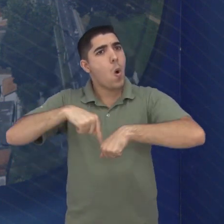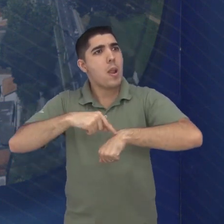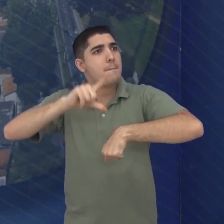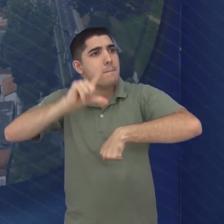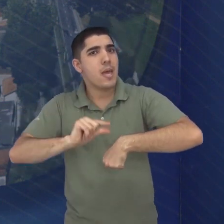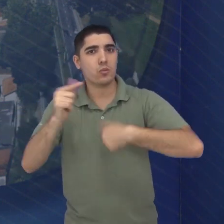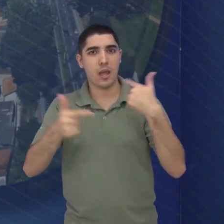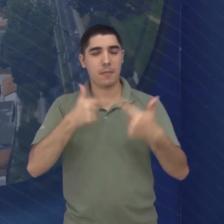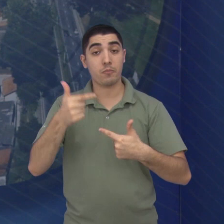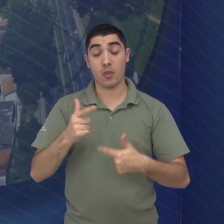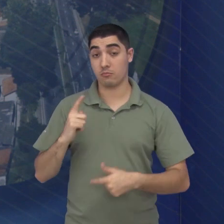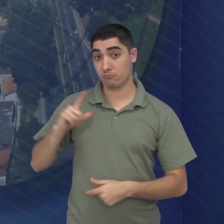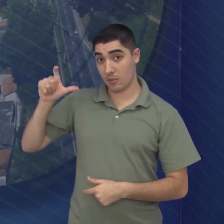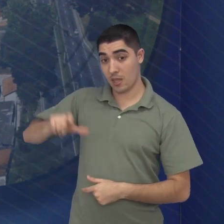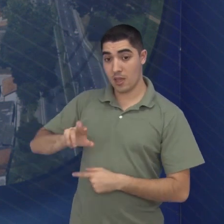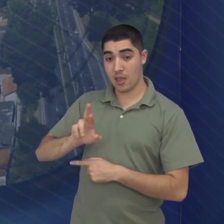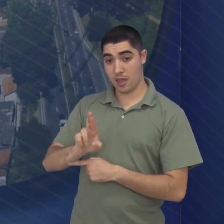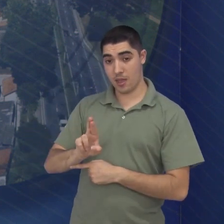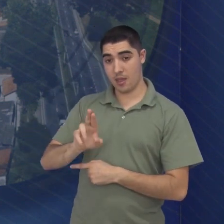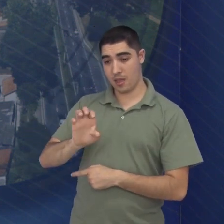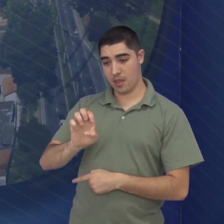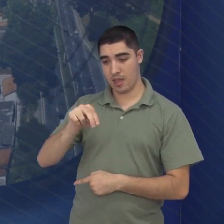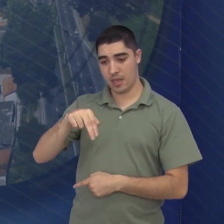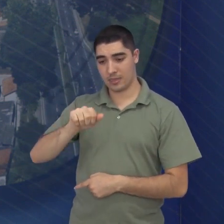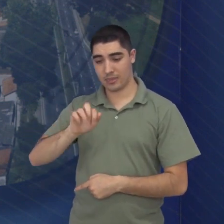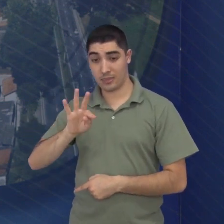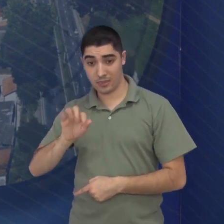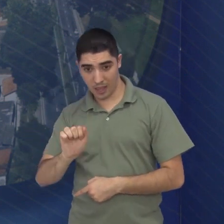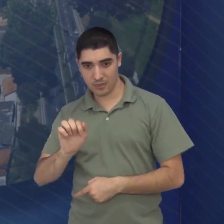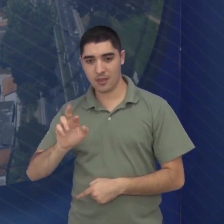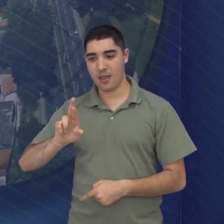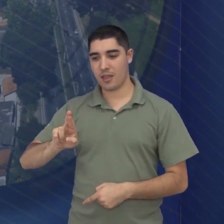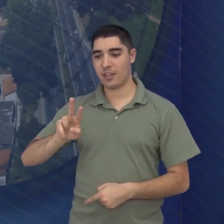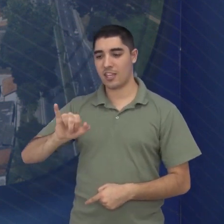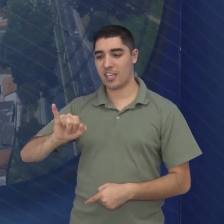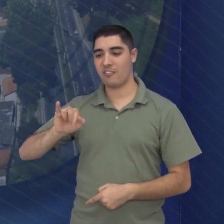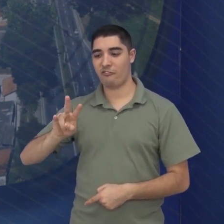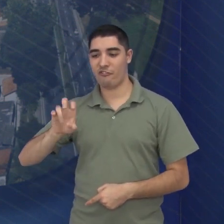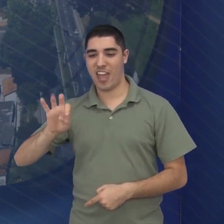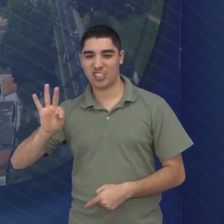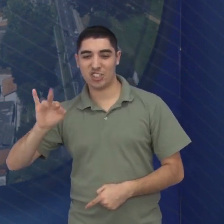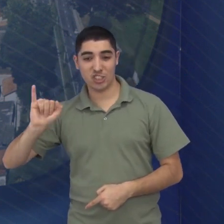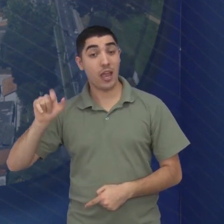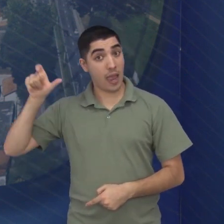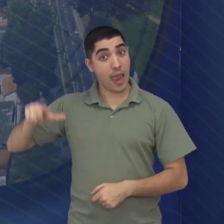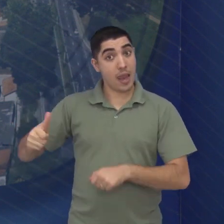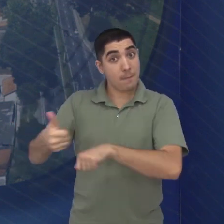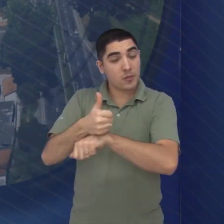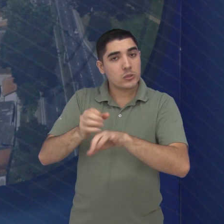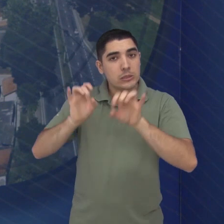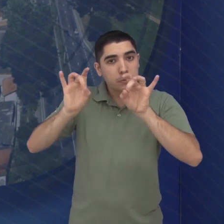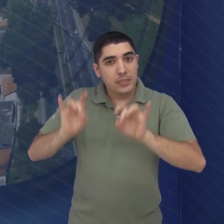Renata Rivetti, que é especialista, olha só, em felicidade corporativa, e ela vai falar um pouquinho